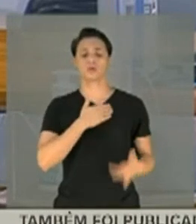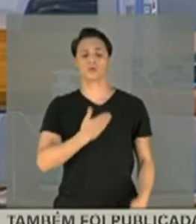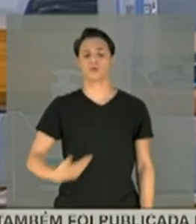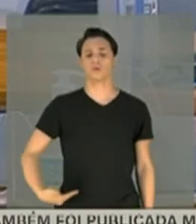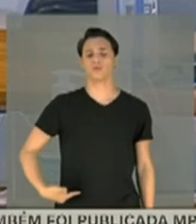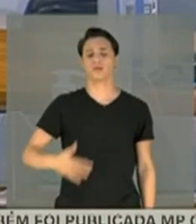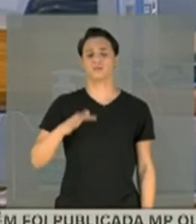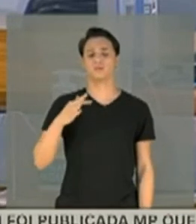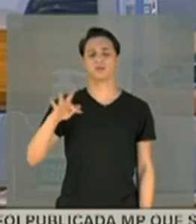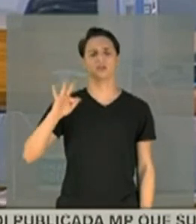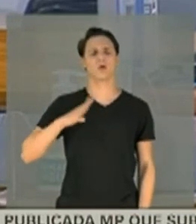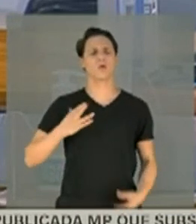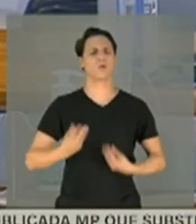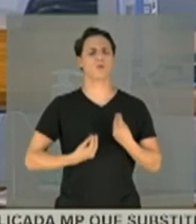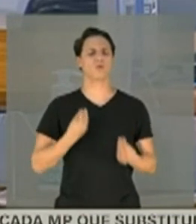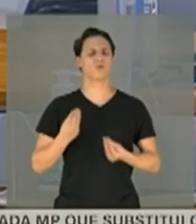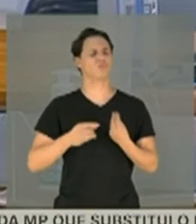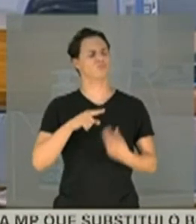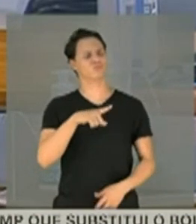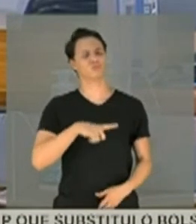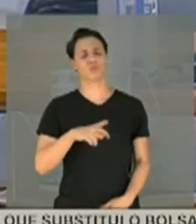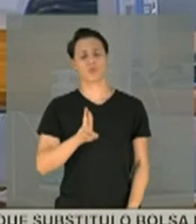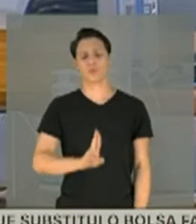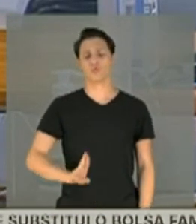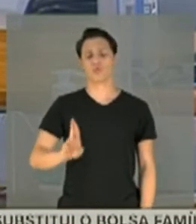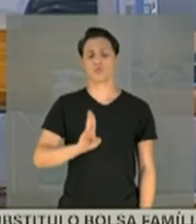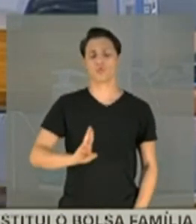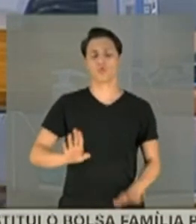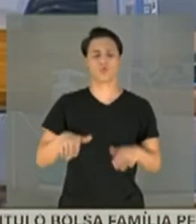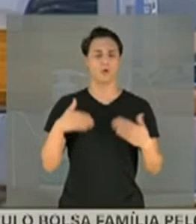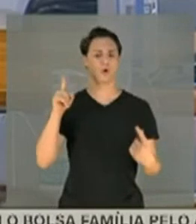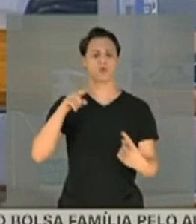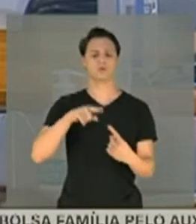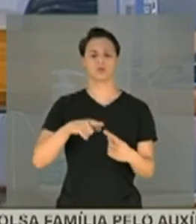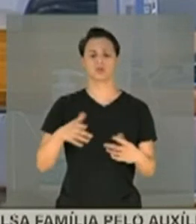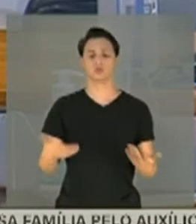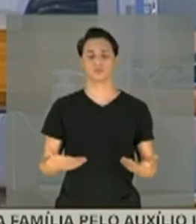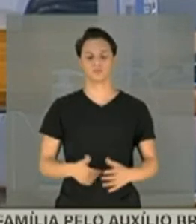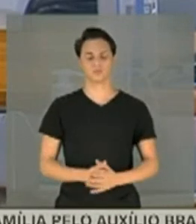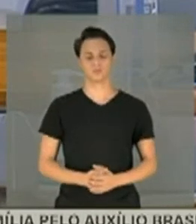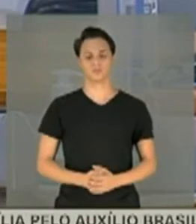federal e de que forma utilizou e com qual objetivo?